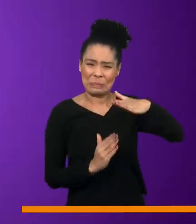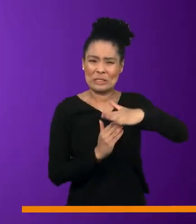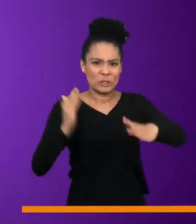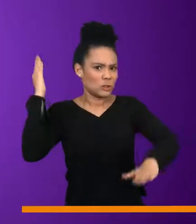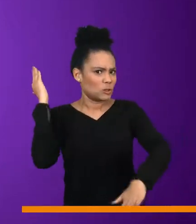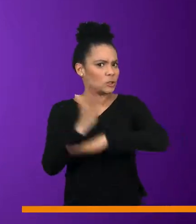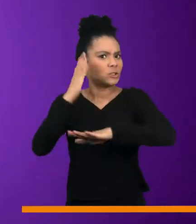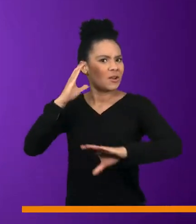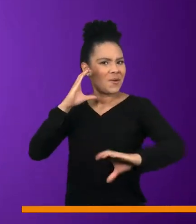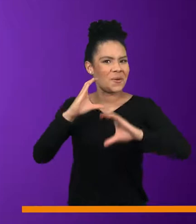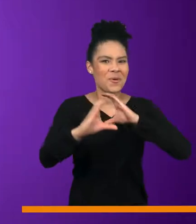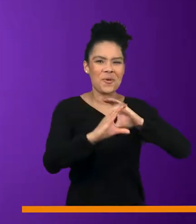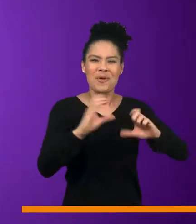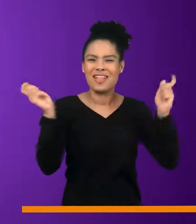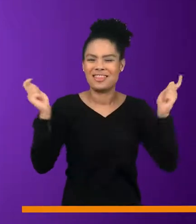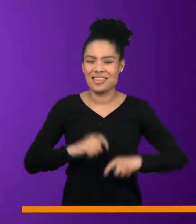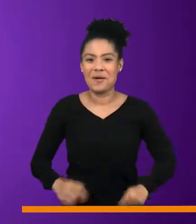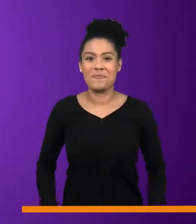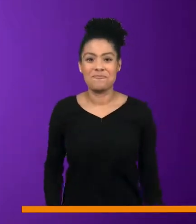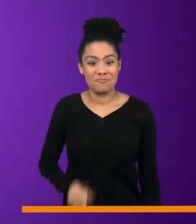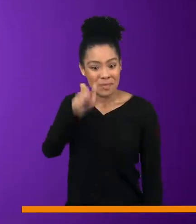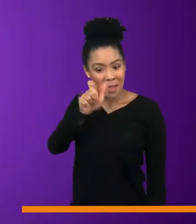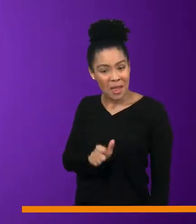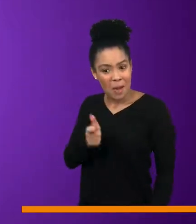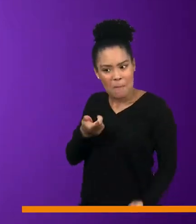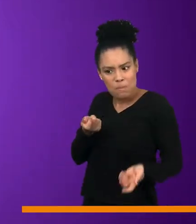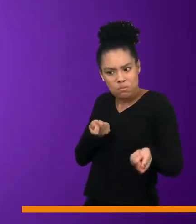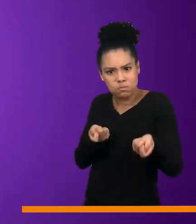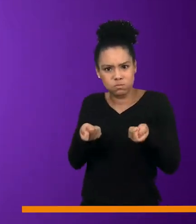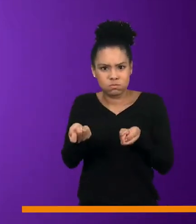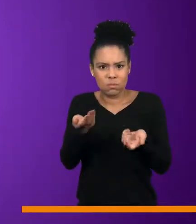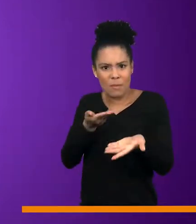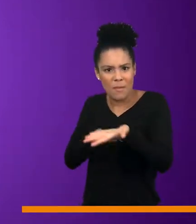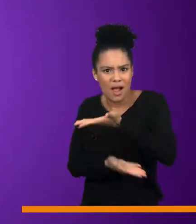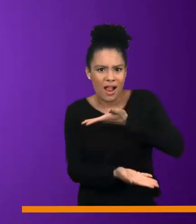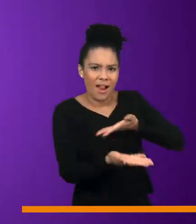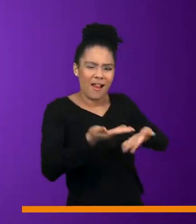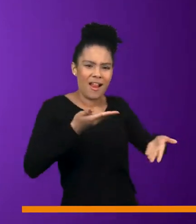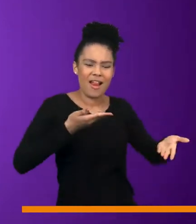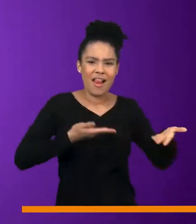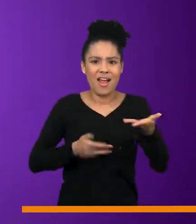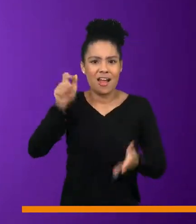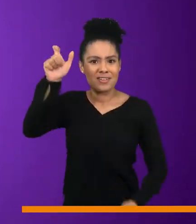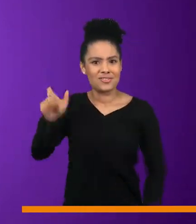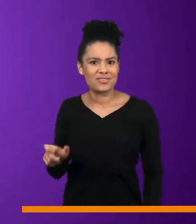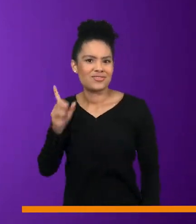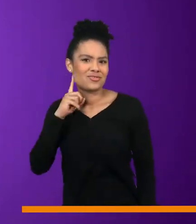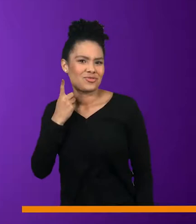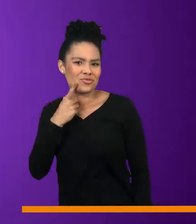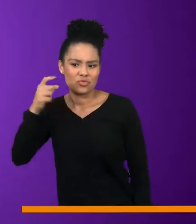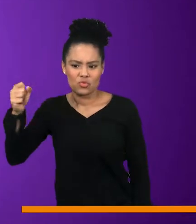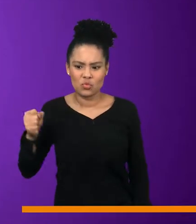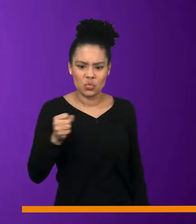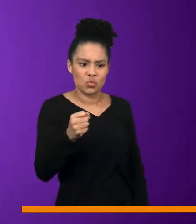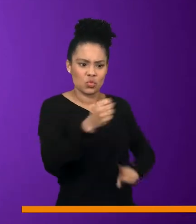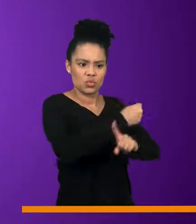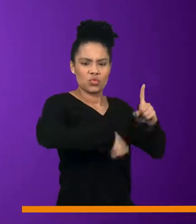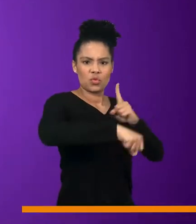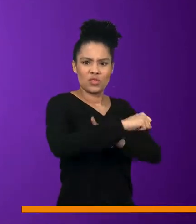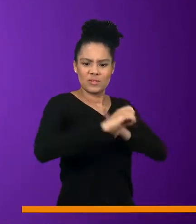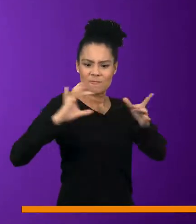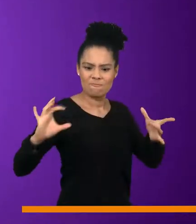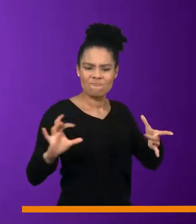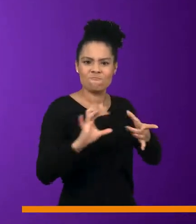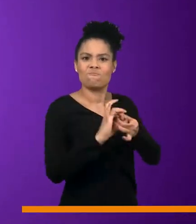comunicação. Essas pessoas são capazes de mediar a comunicação a fim de inserir os surdos na sociedade e